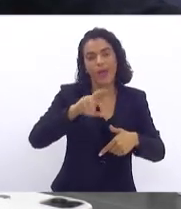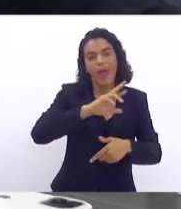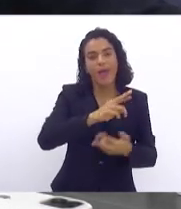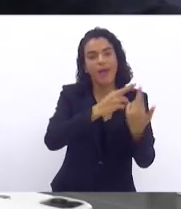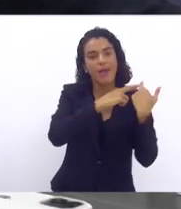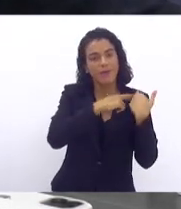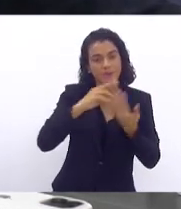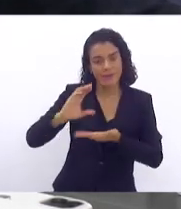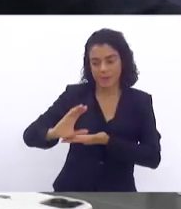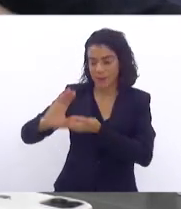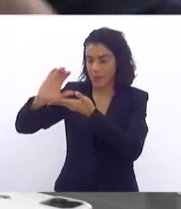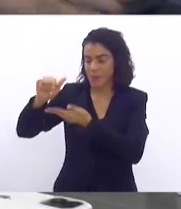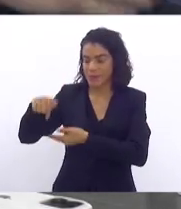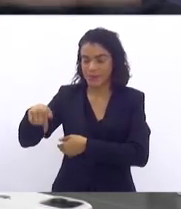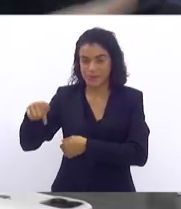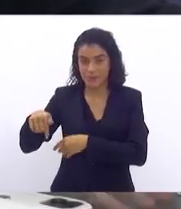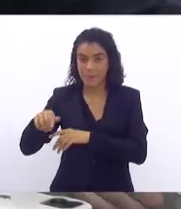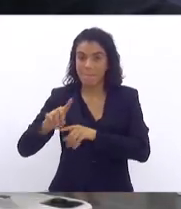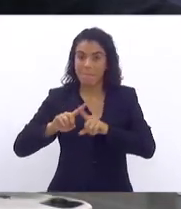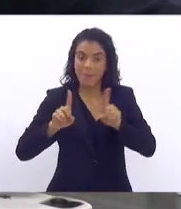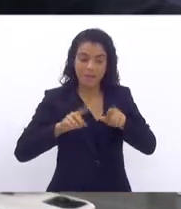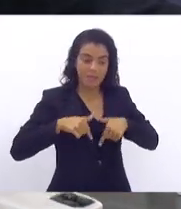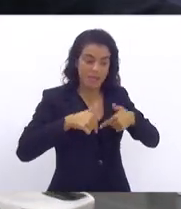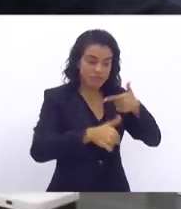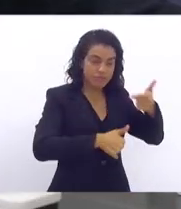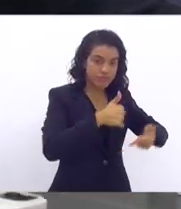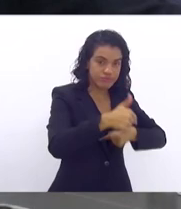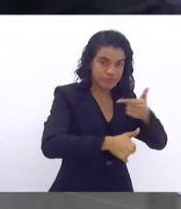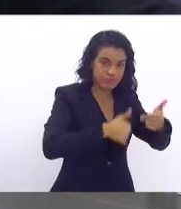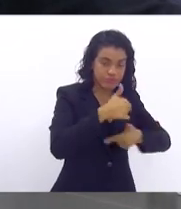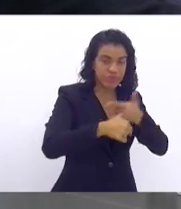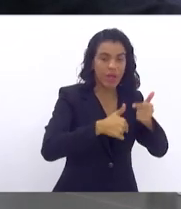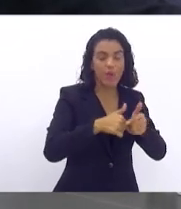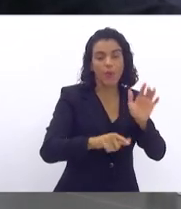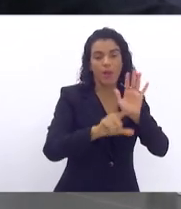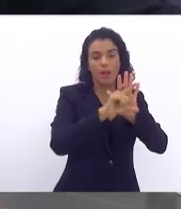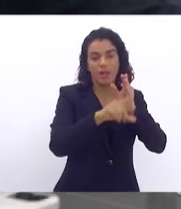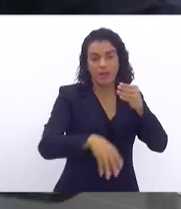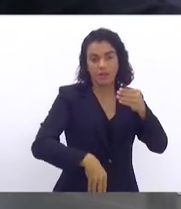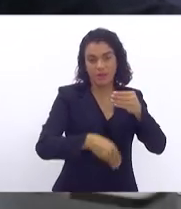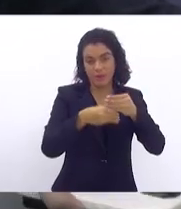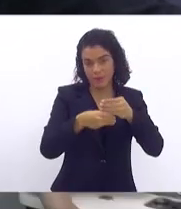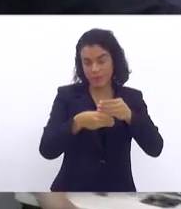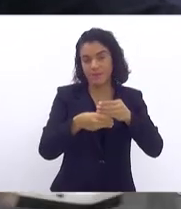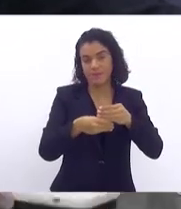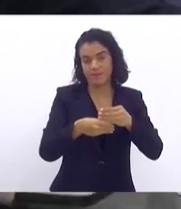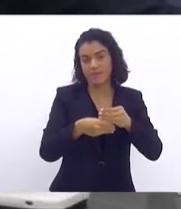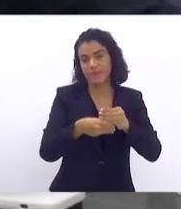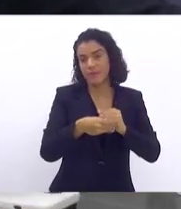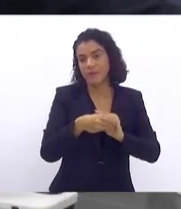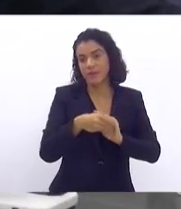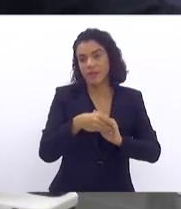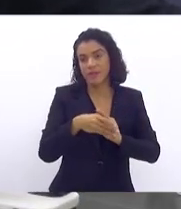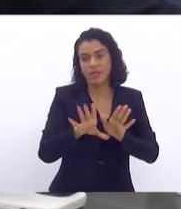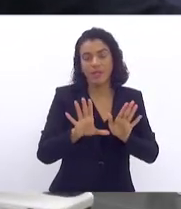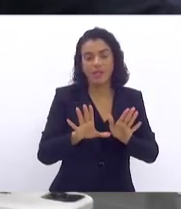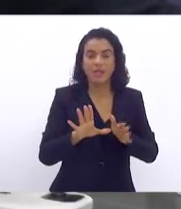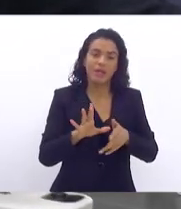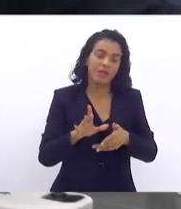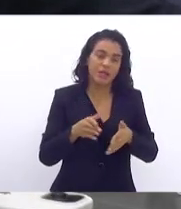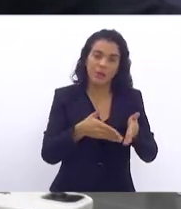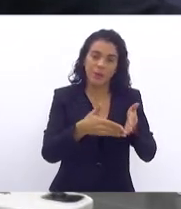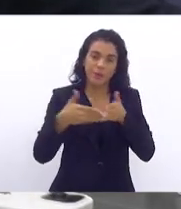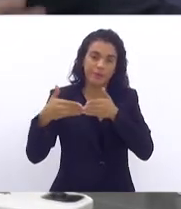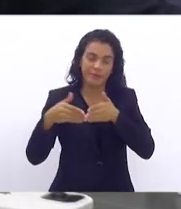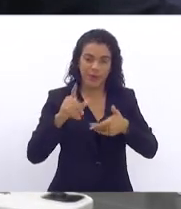do conselho, mas as atribuições são definidas por uma lei complementar de lavra do poder Legislativo